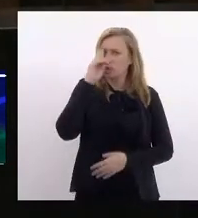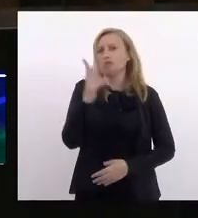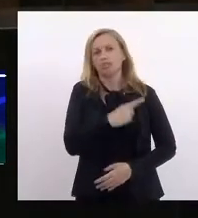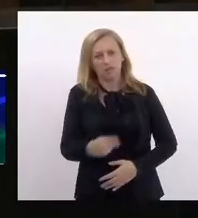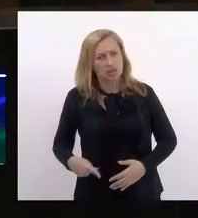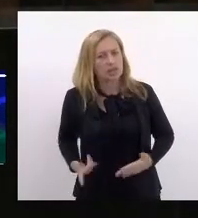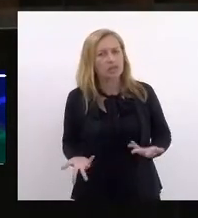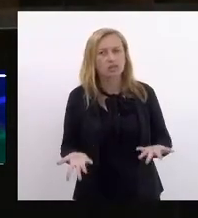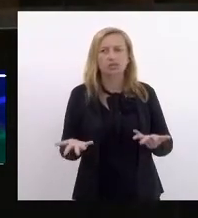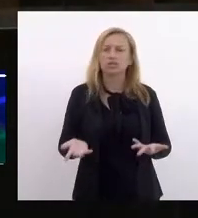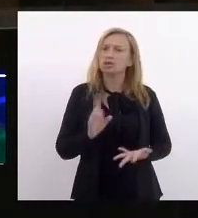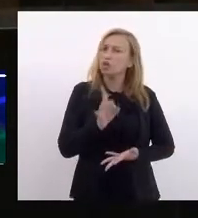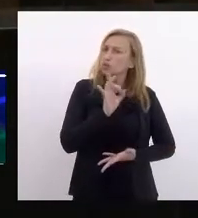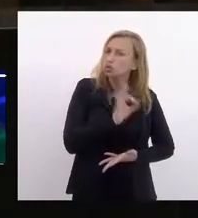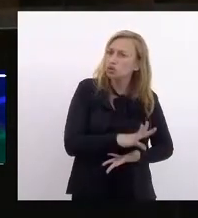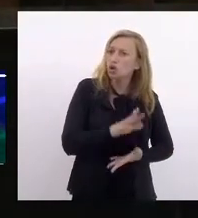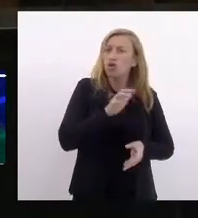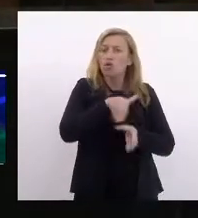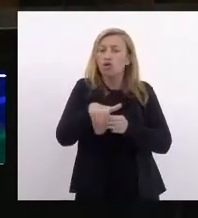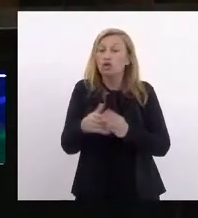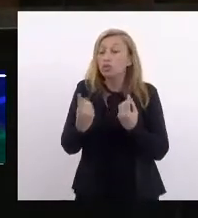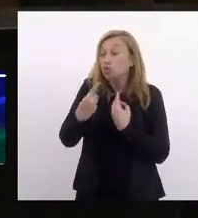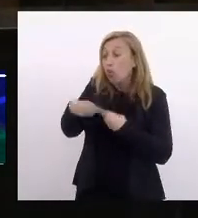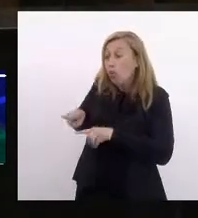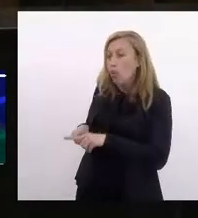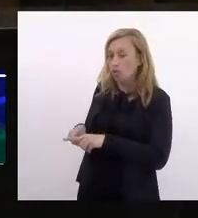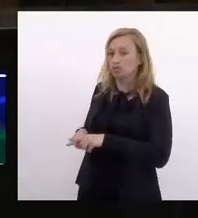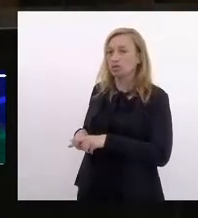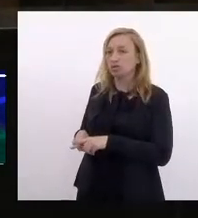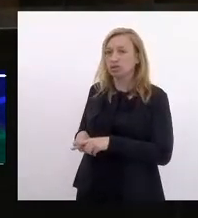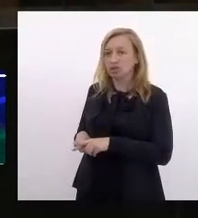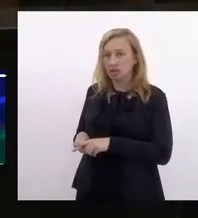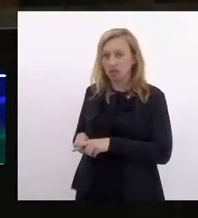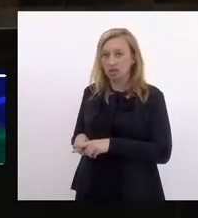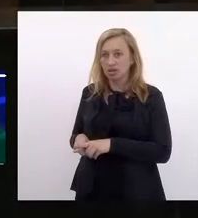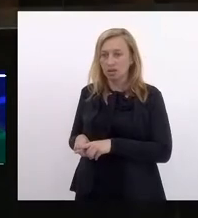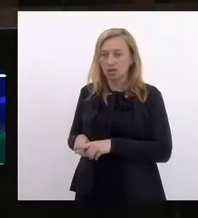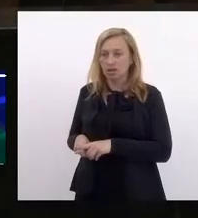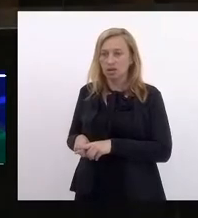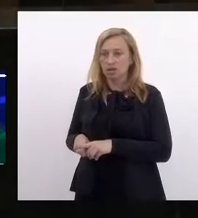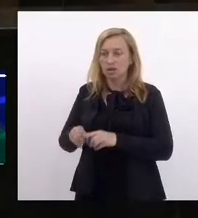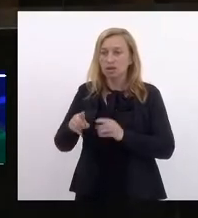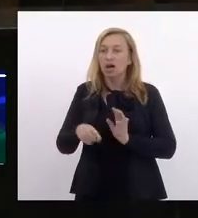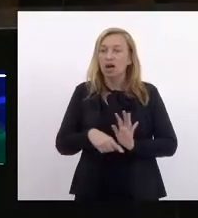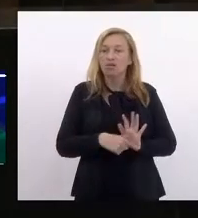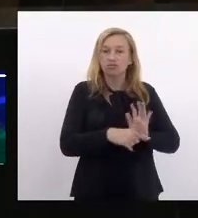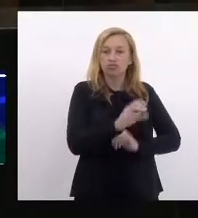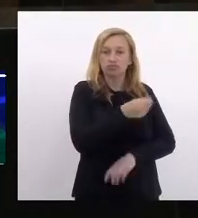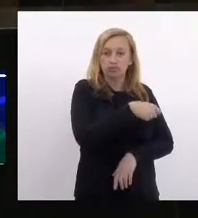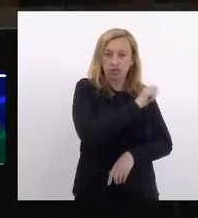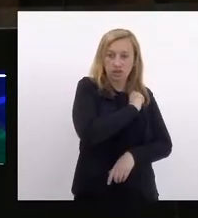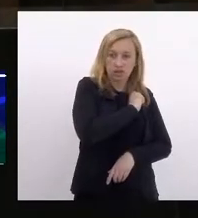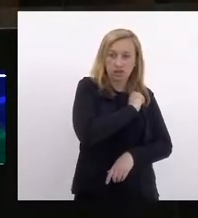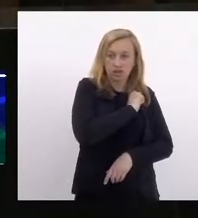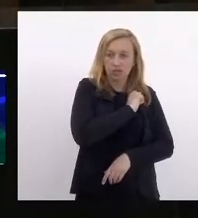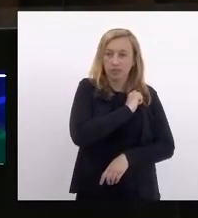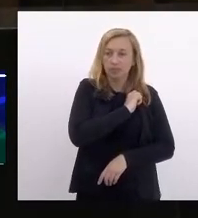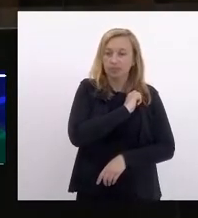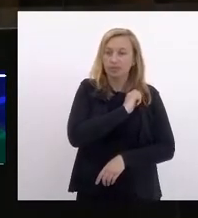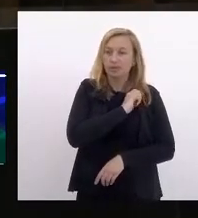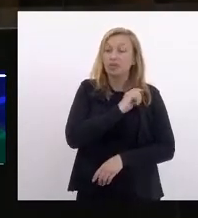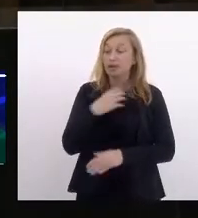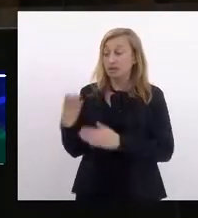presidenta, não só votamos contra a prorrogação dos benefícios fiscais para a